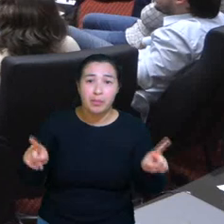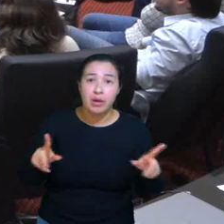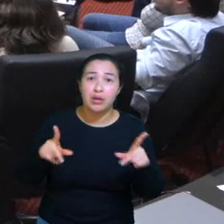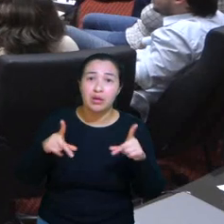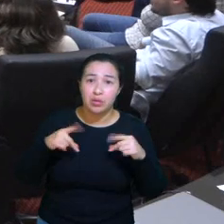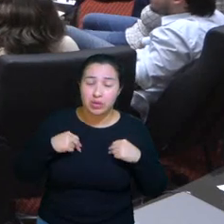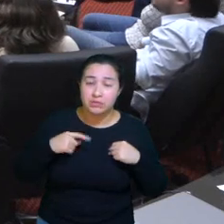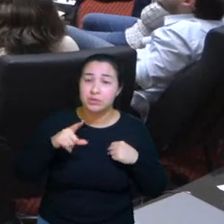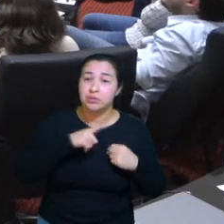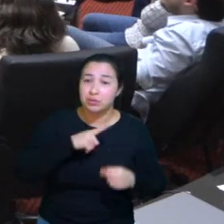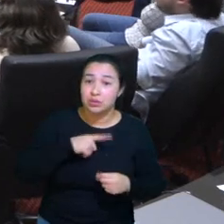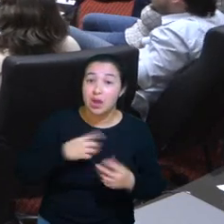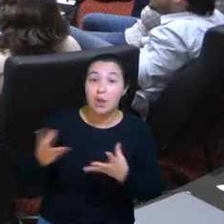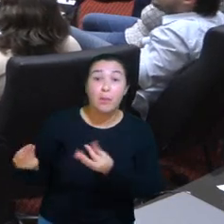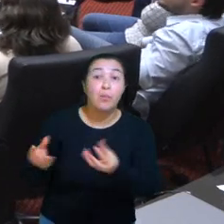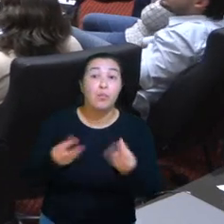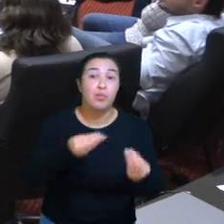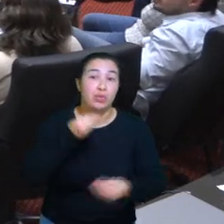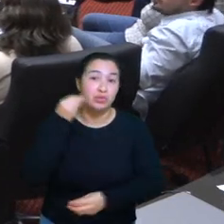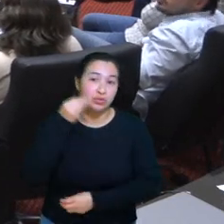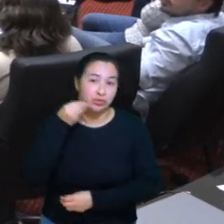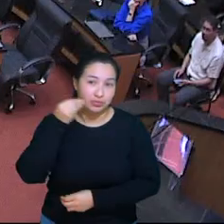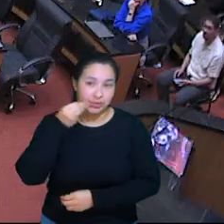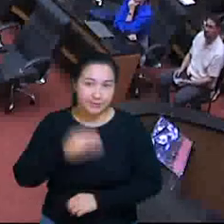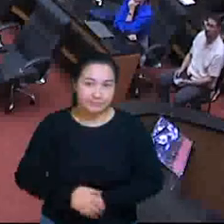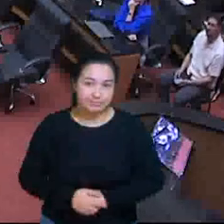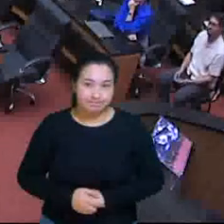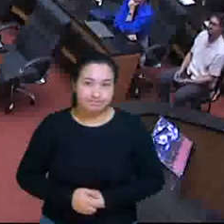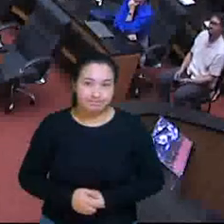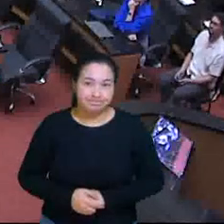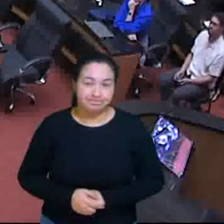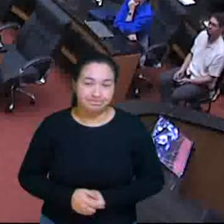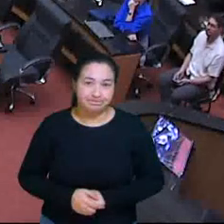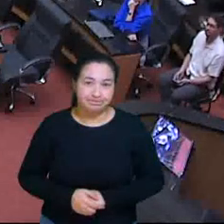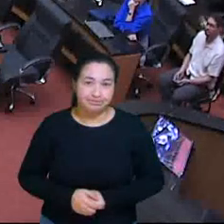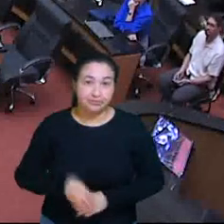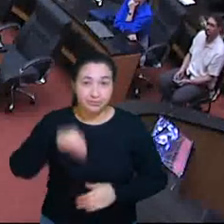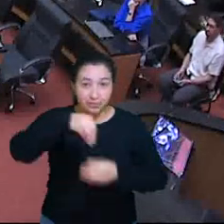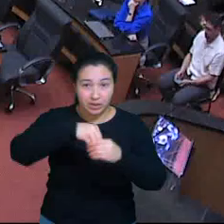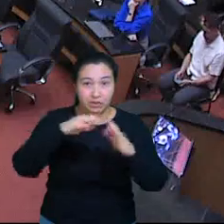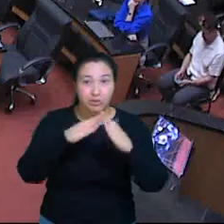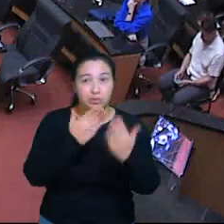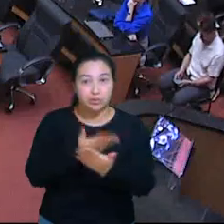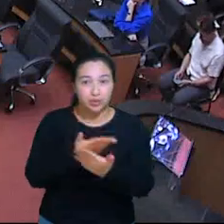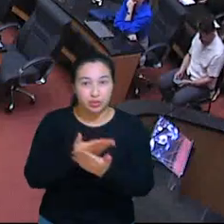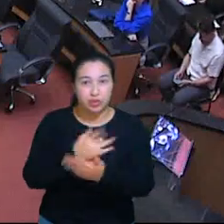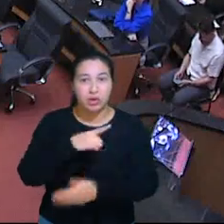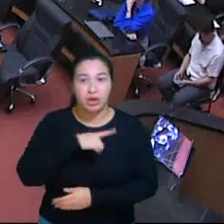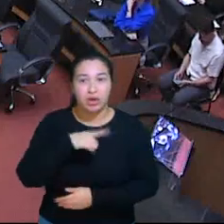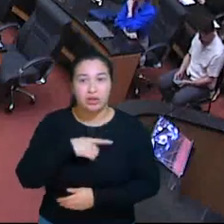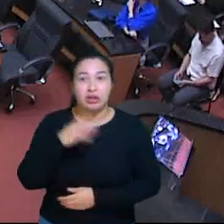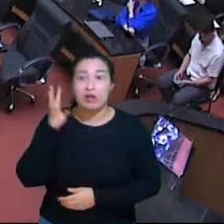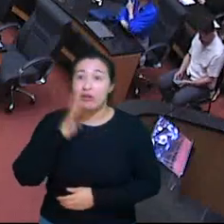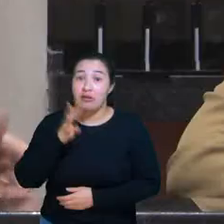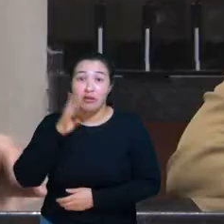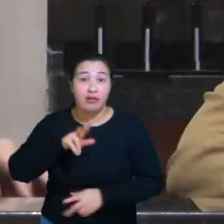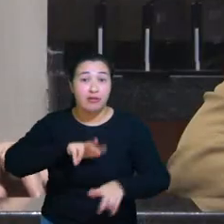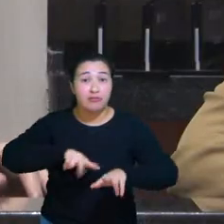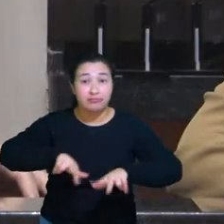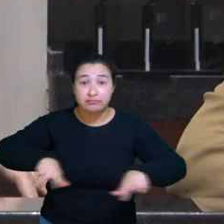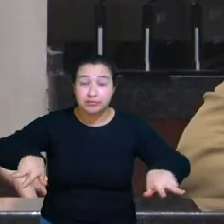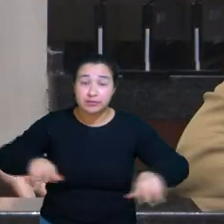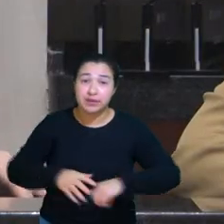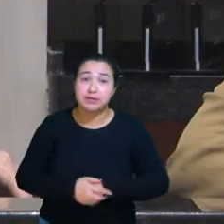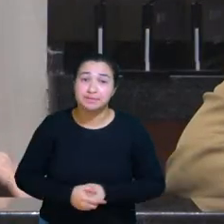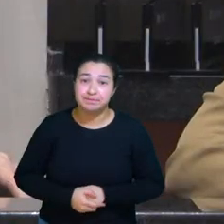existem muito boas experiências inclusive eh nas escolas também acontecem muitas coisas bacanas né então e acho